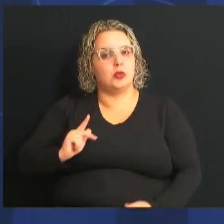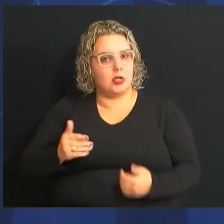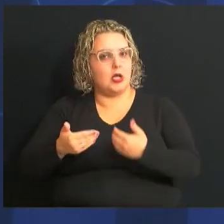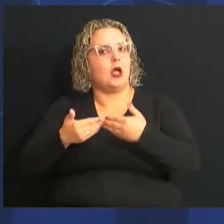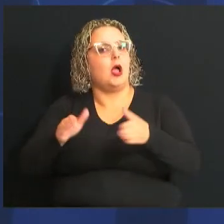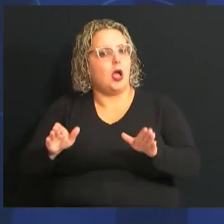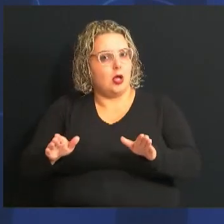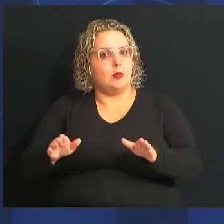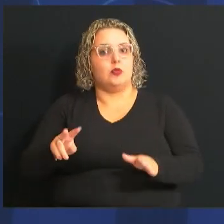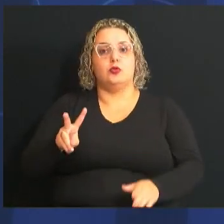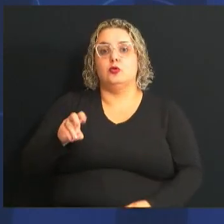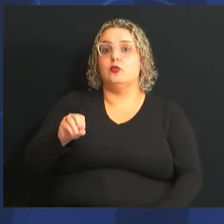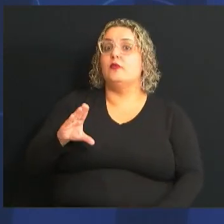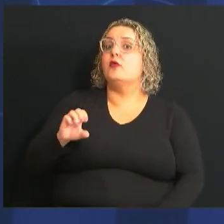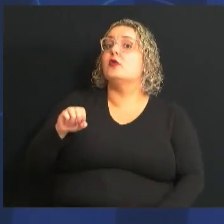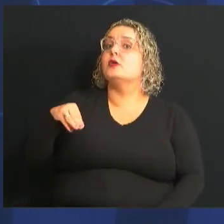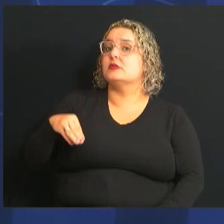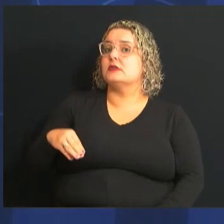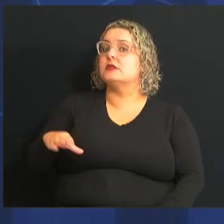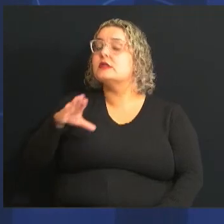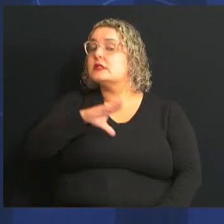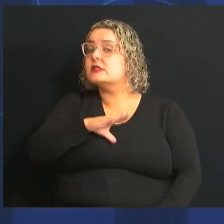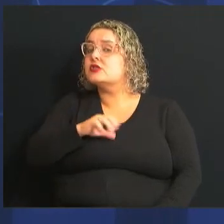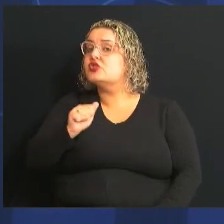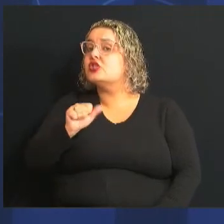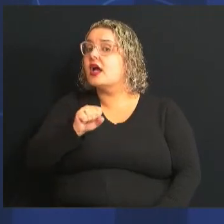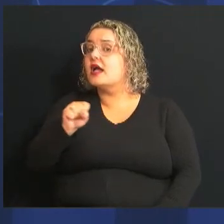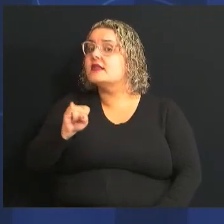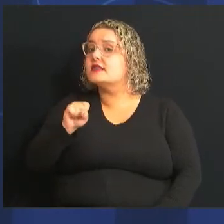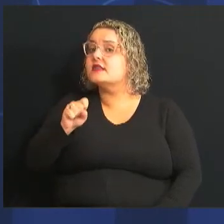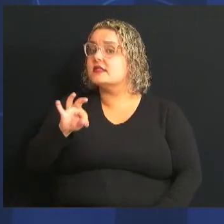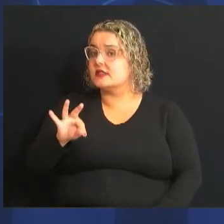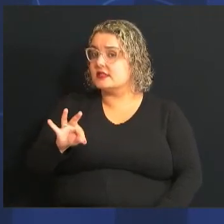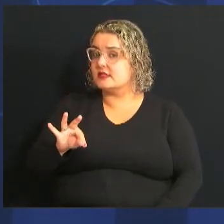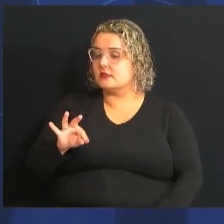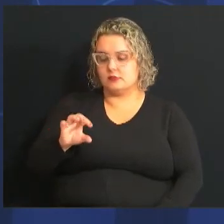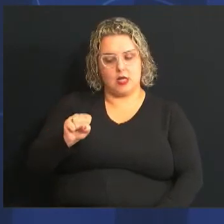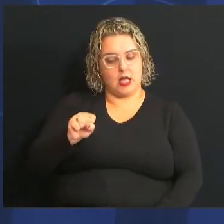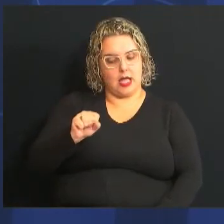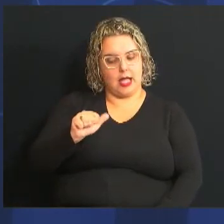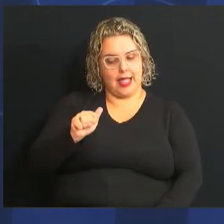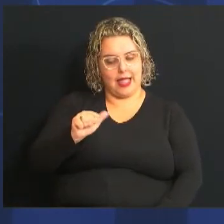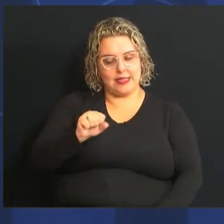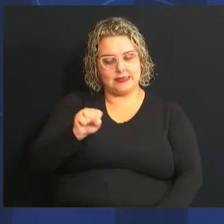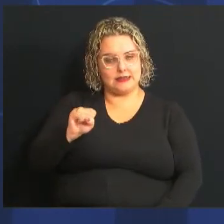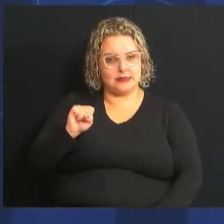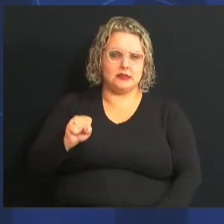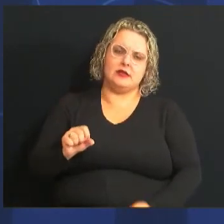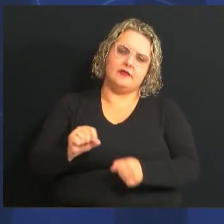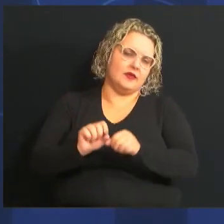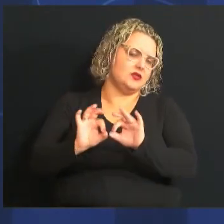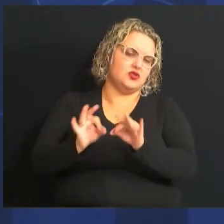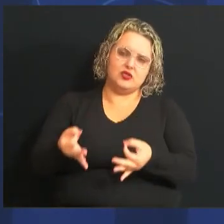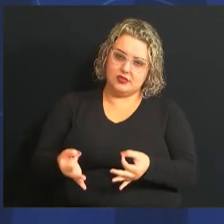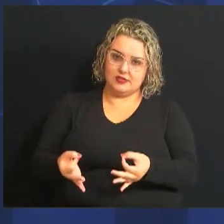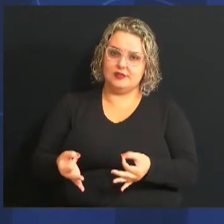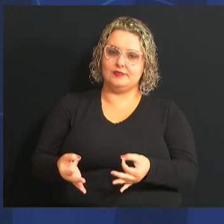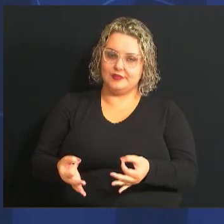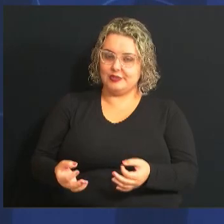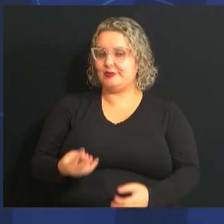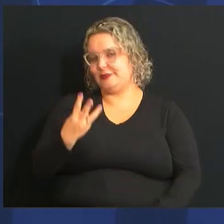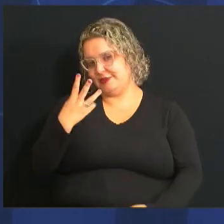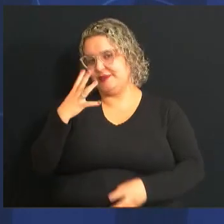do Vossen, lá da cidade de Assis, e fez o simples diante dos donos da casa para sair com os 3